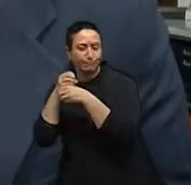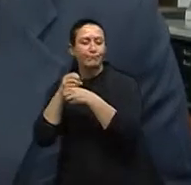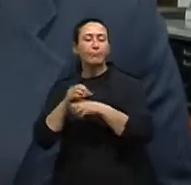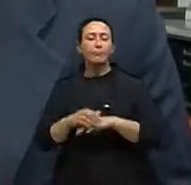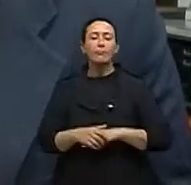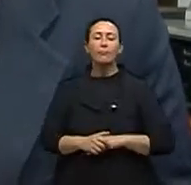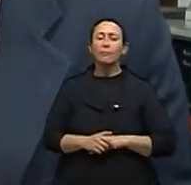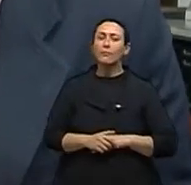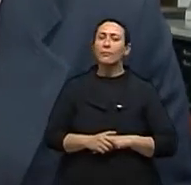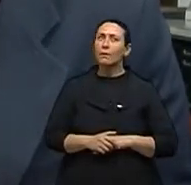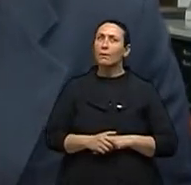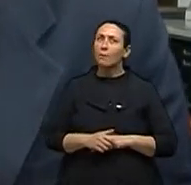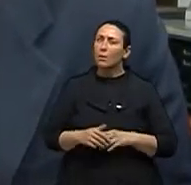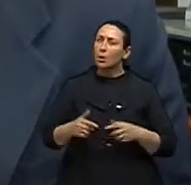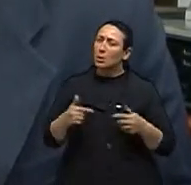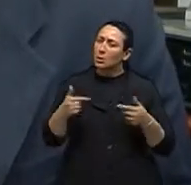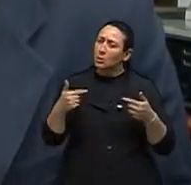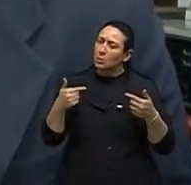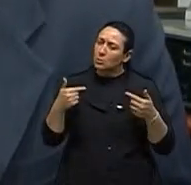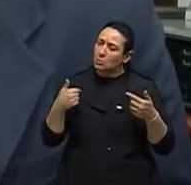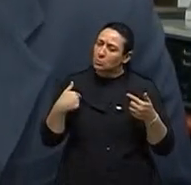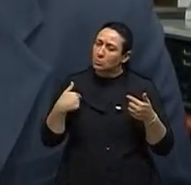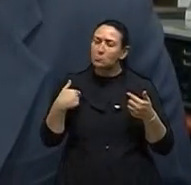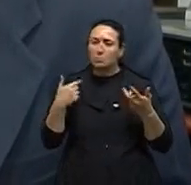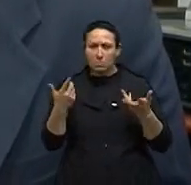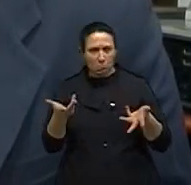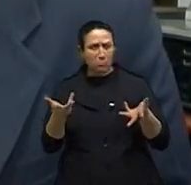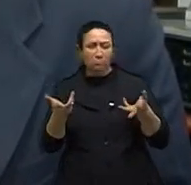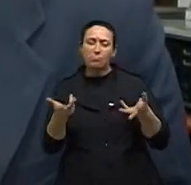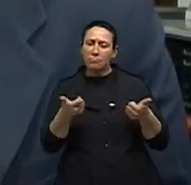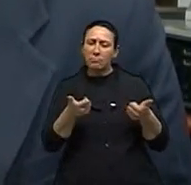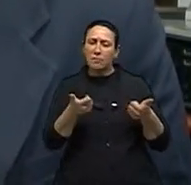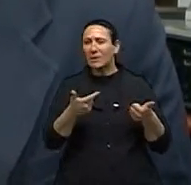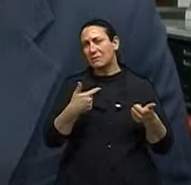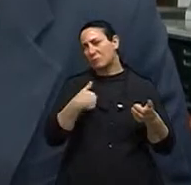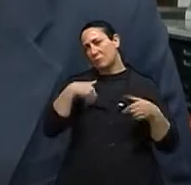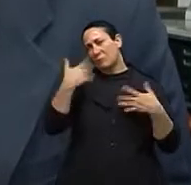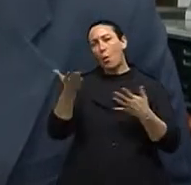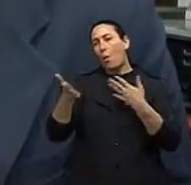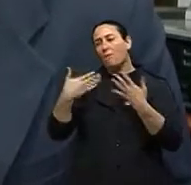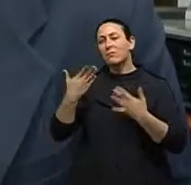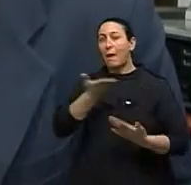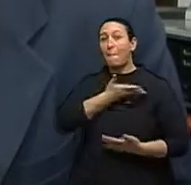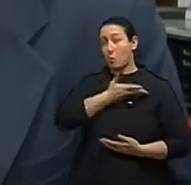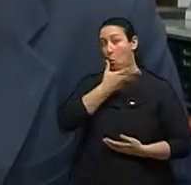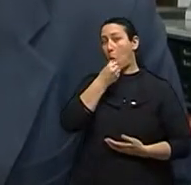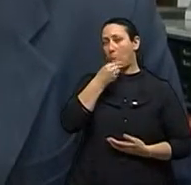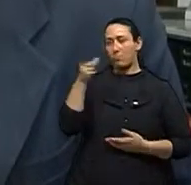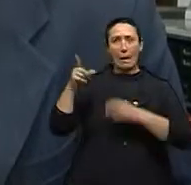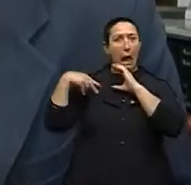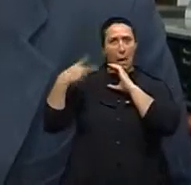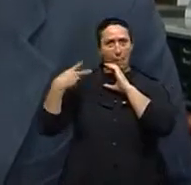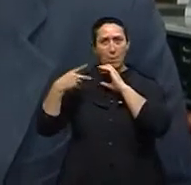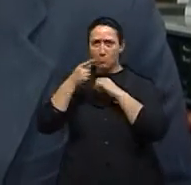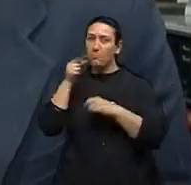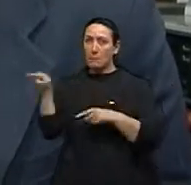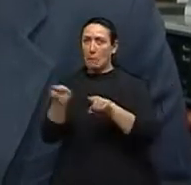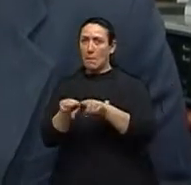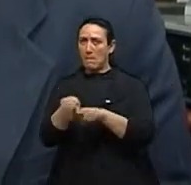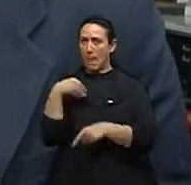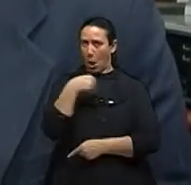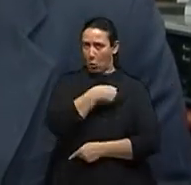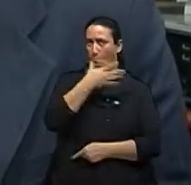tinha já então a proximidade do do colega médico urologista aqui comigo na Câmara